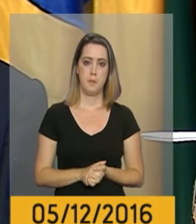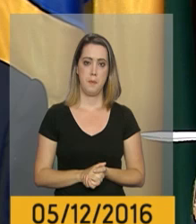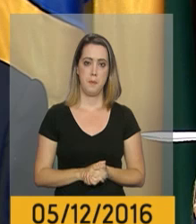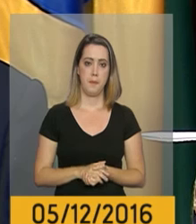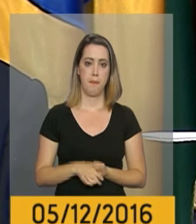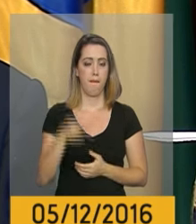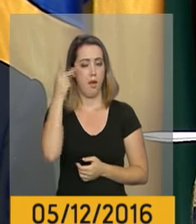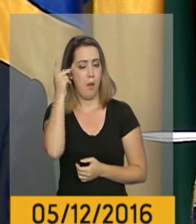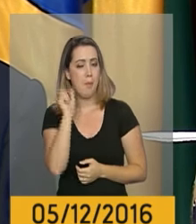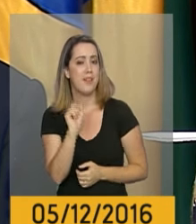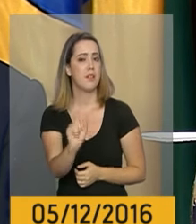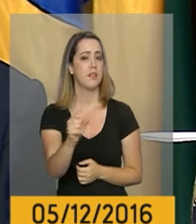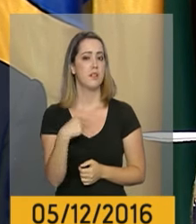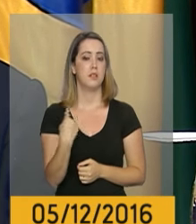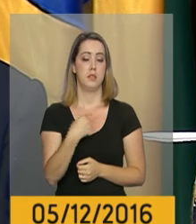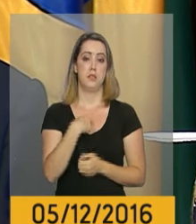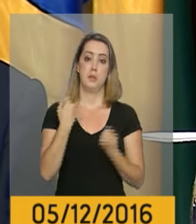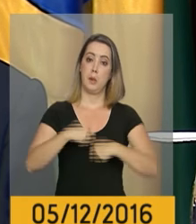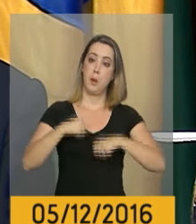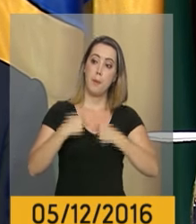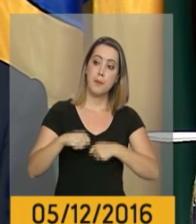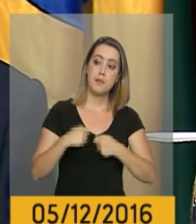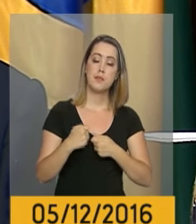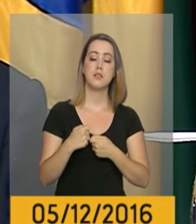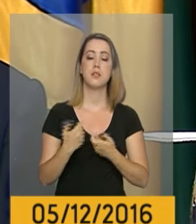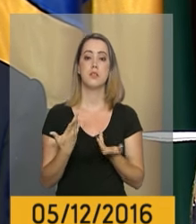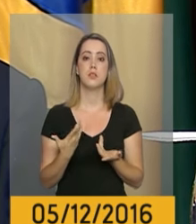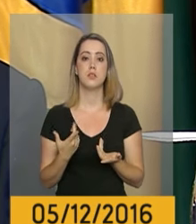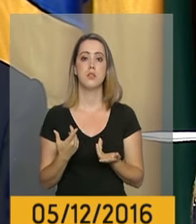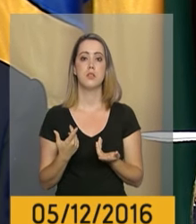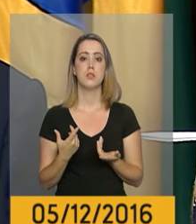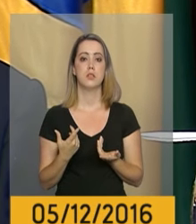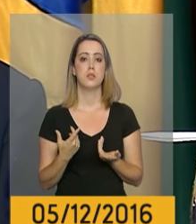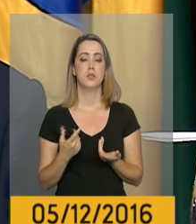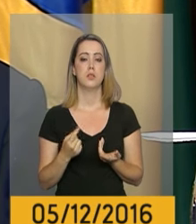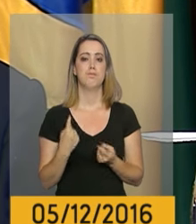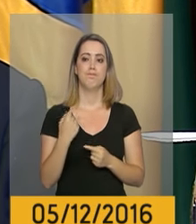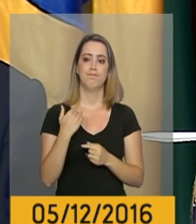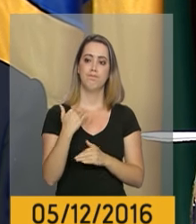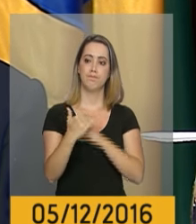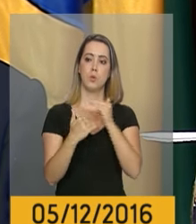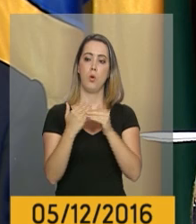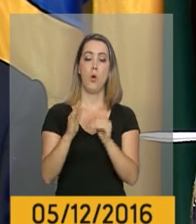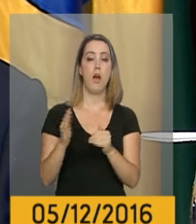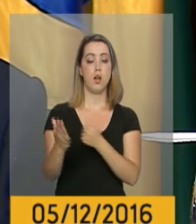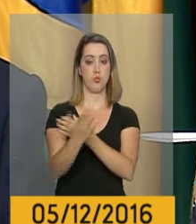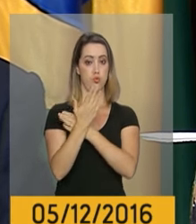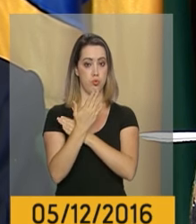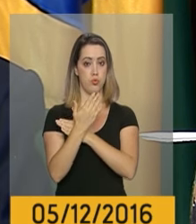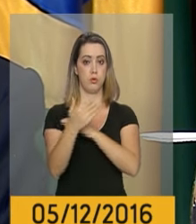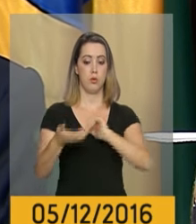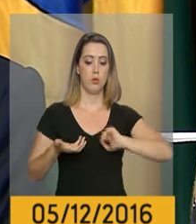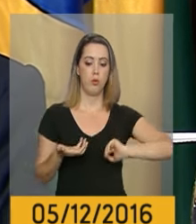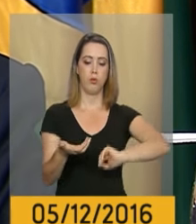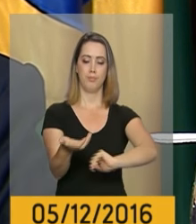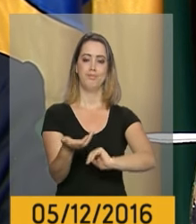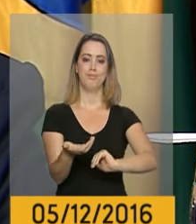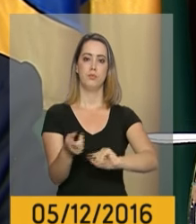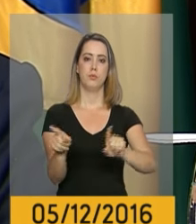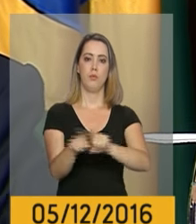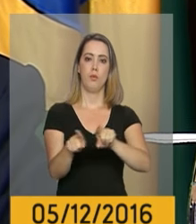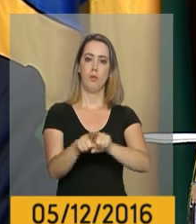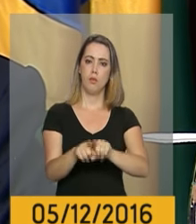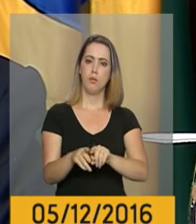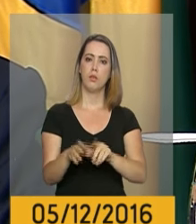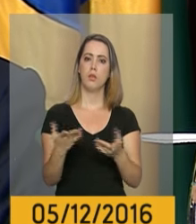E para tanto, eu preciso contar cada vez mais com o Congresso Nacional e naturalmente com